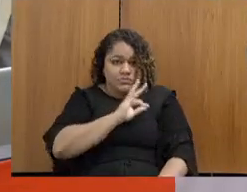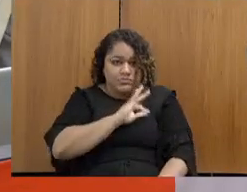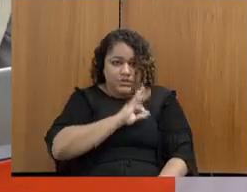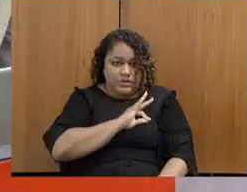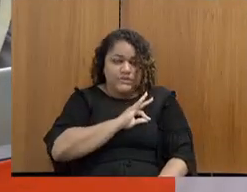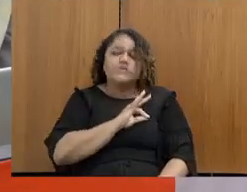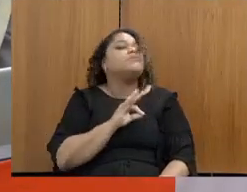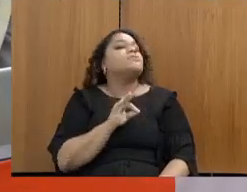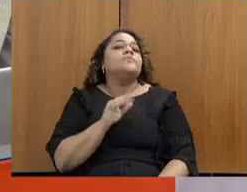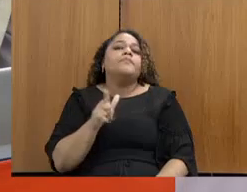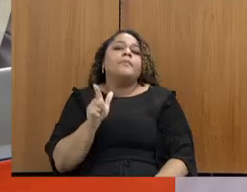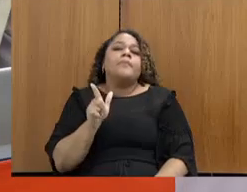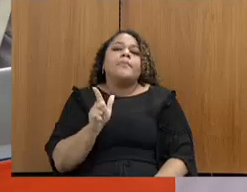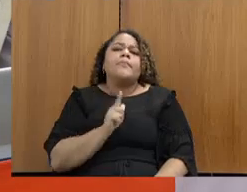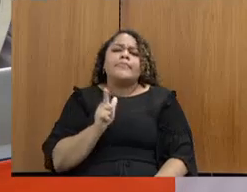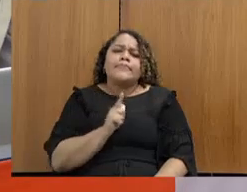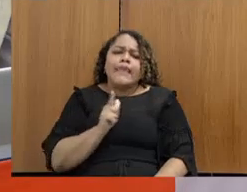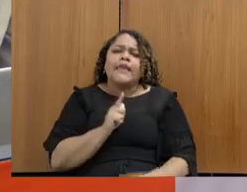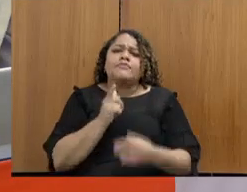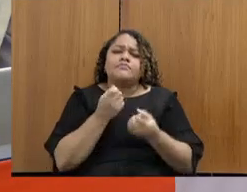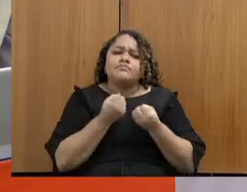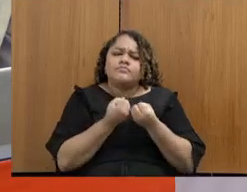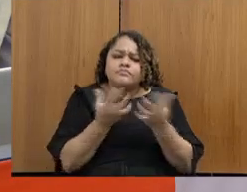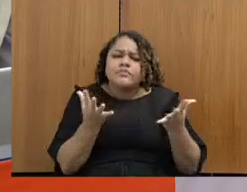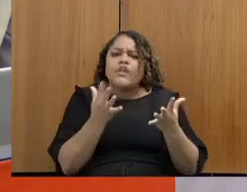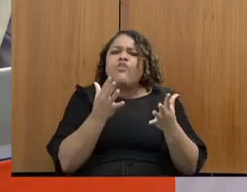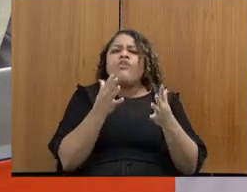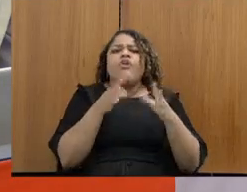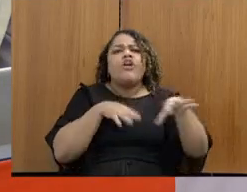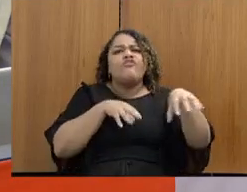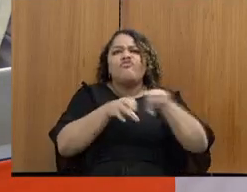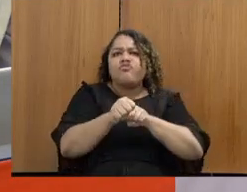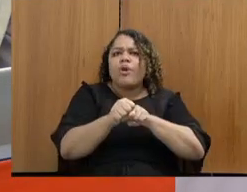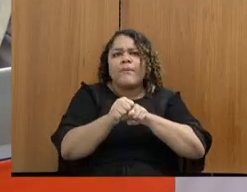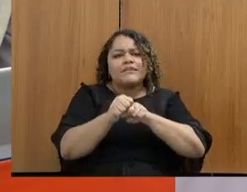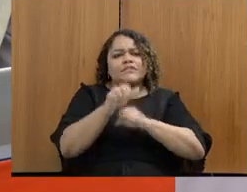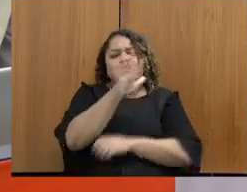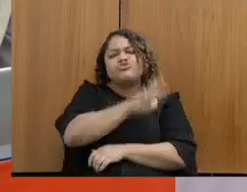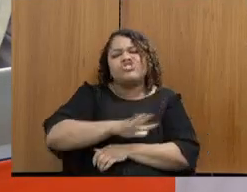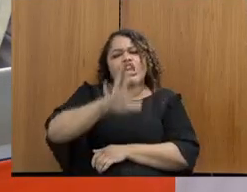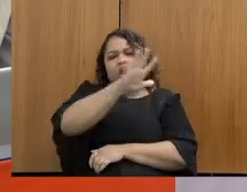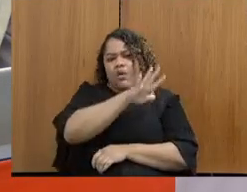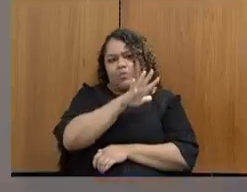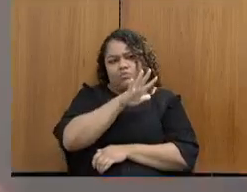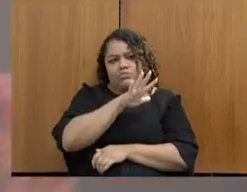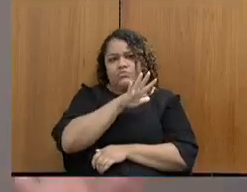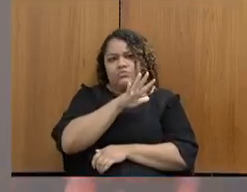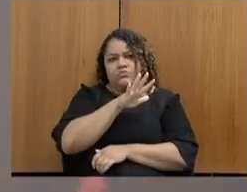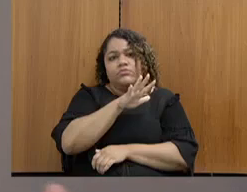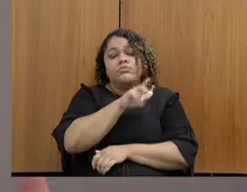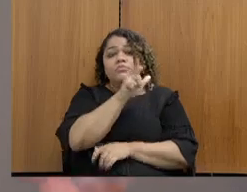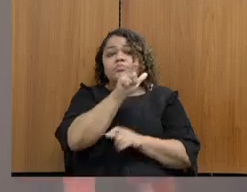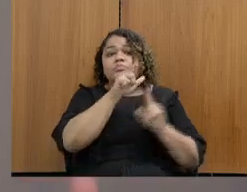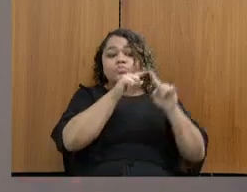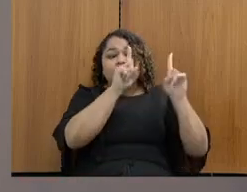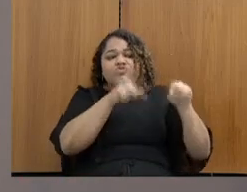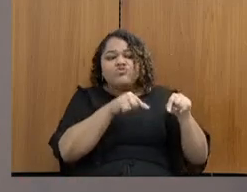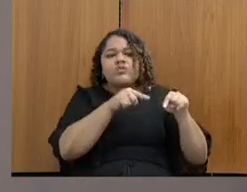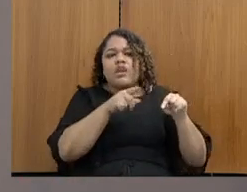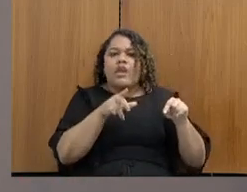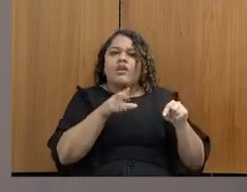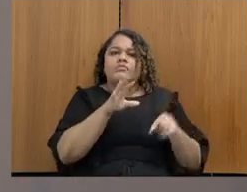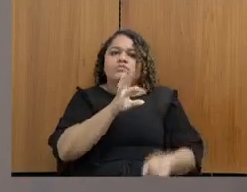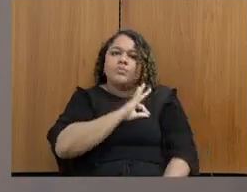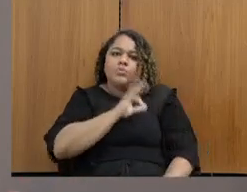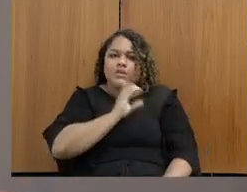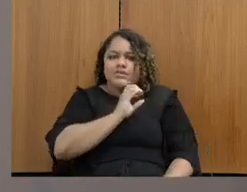propiciar uma formação integral para os servidores da Polícia Civil tanto os servidores do quadro é